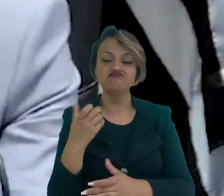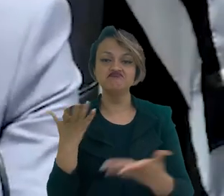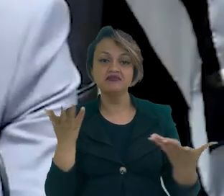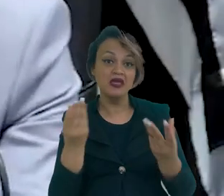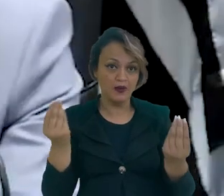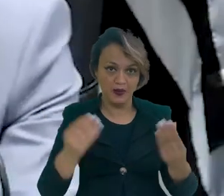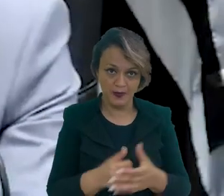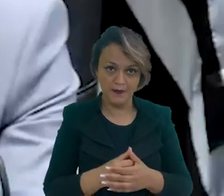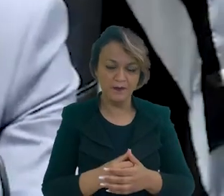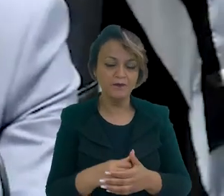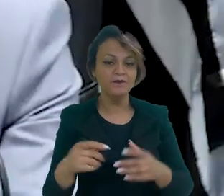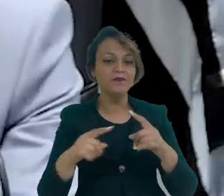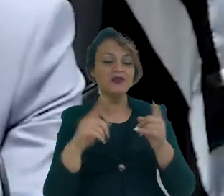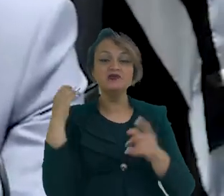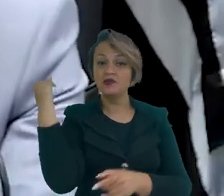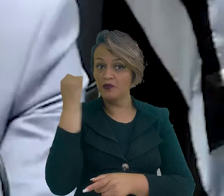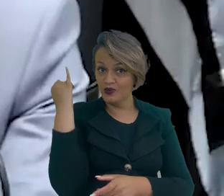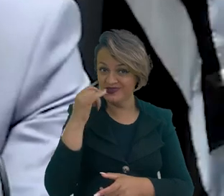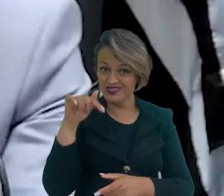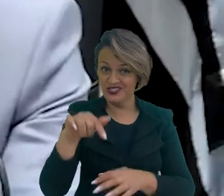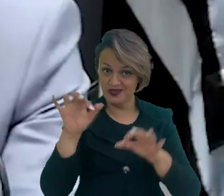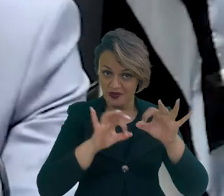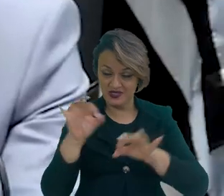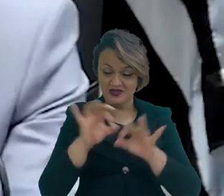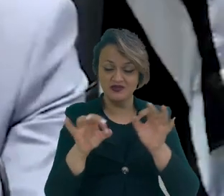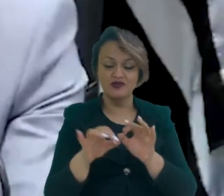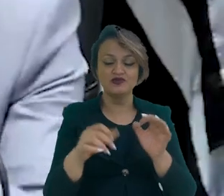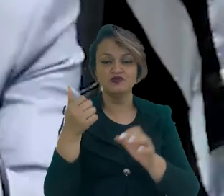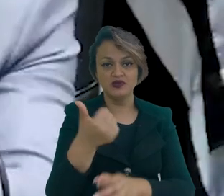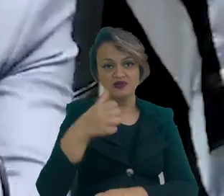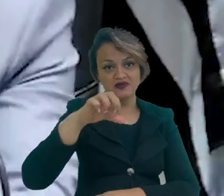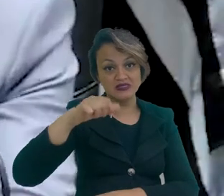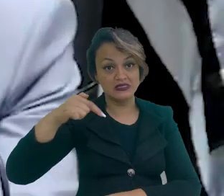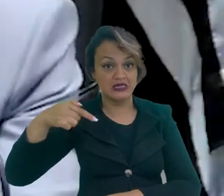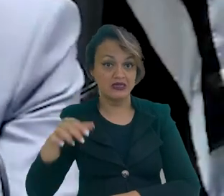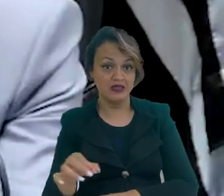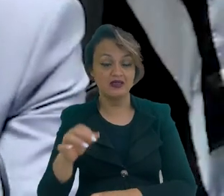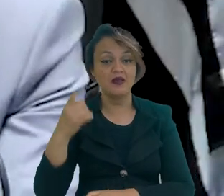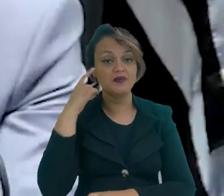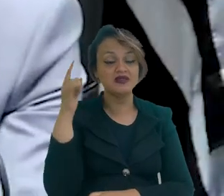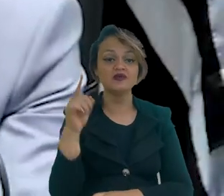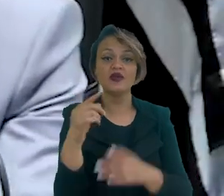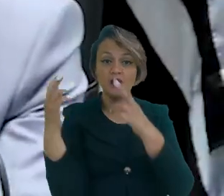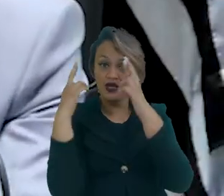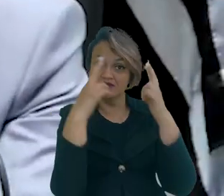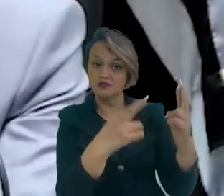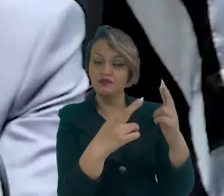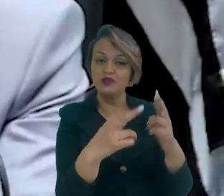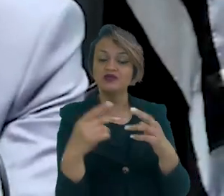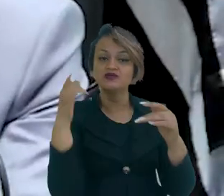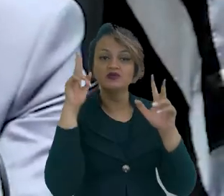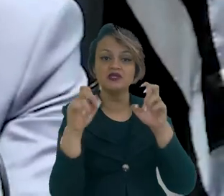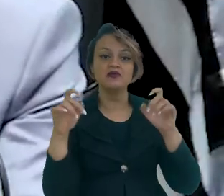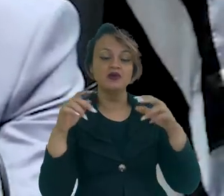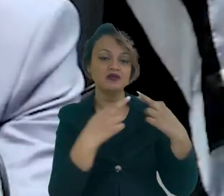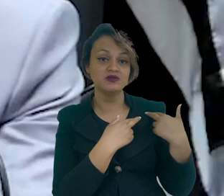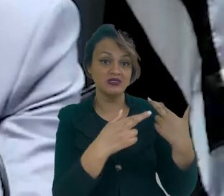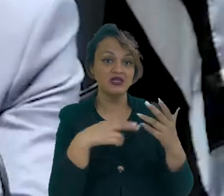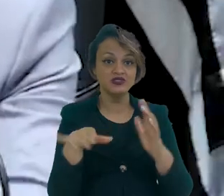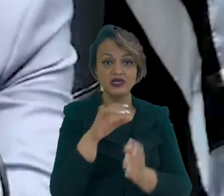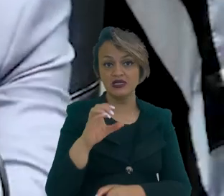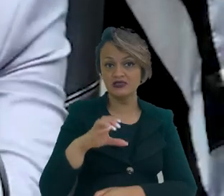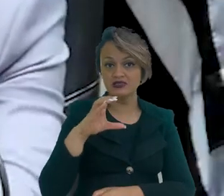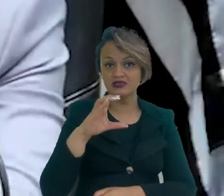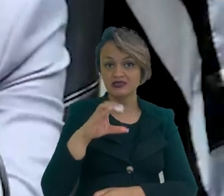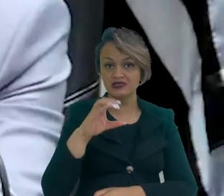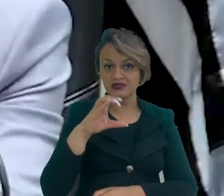que a gente tem caracterizado de alguma maneira Mas que não seja reparatória mas o que nos importa nessa organização da década de 70 é que